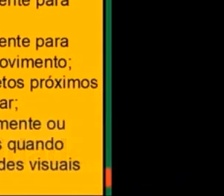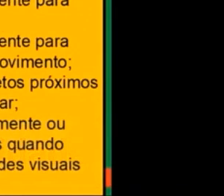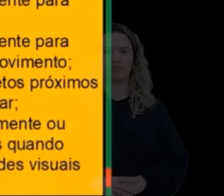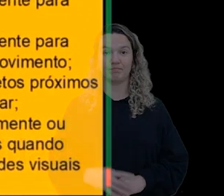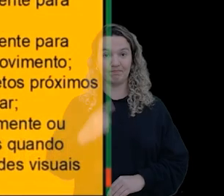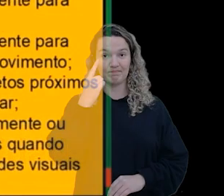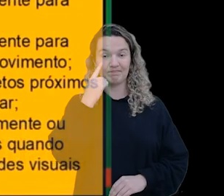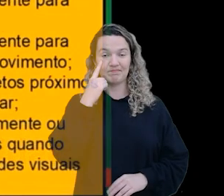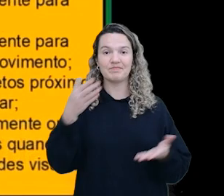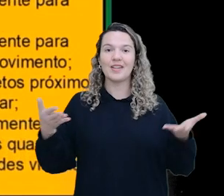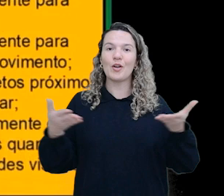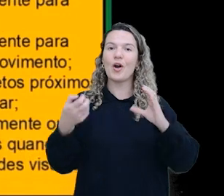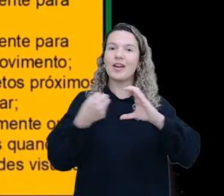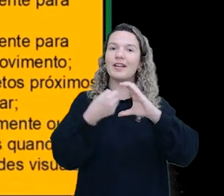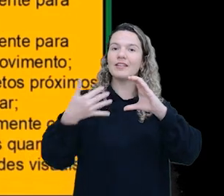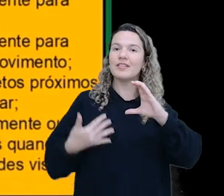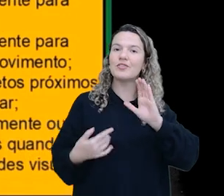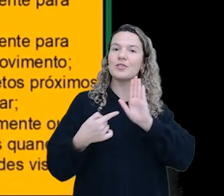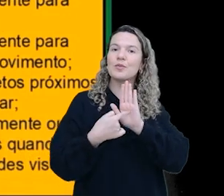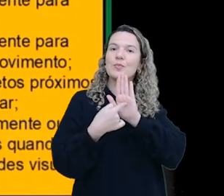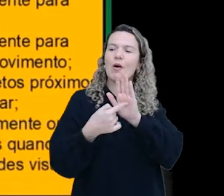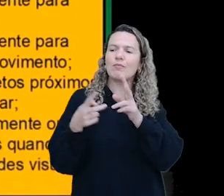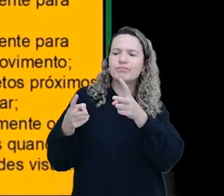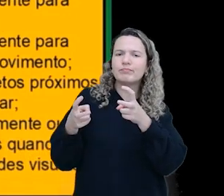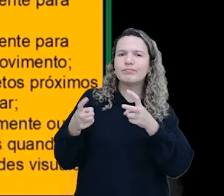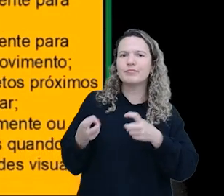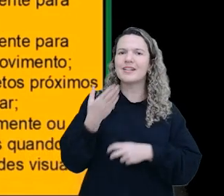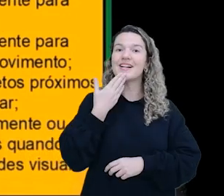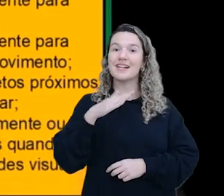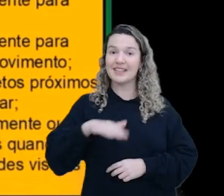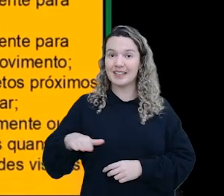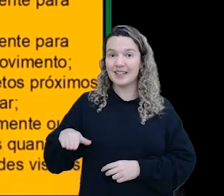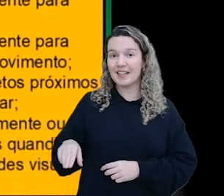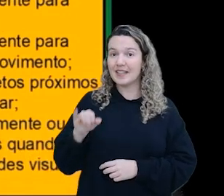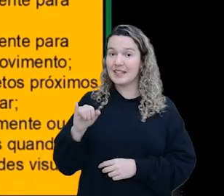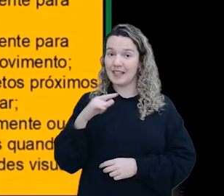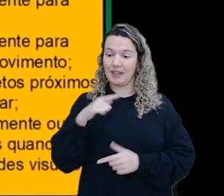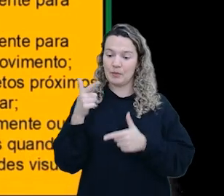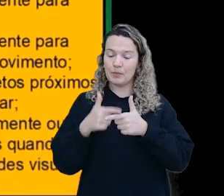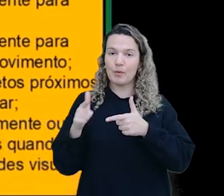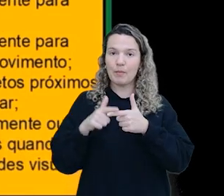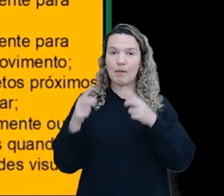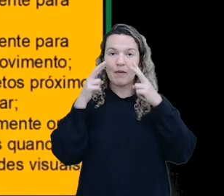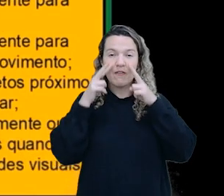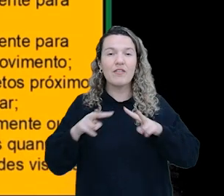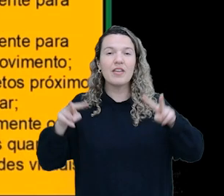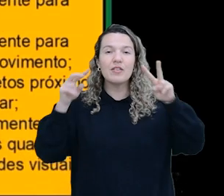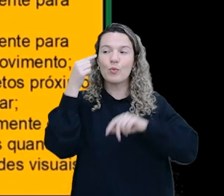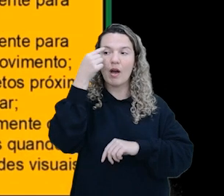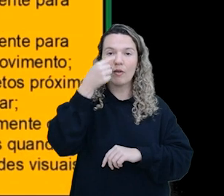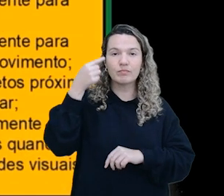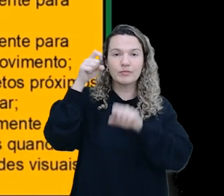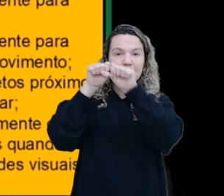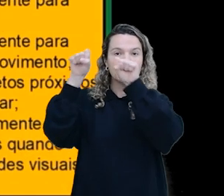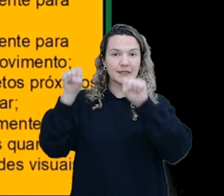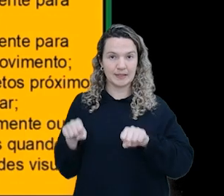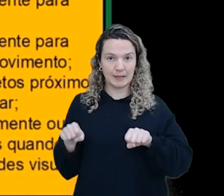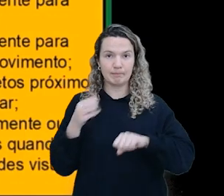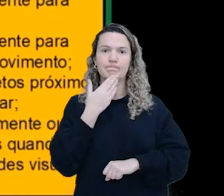Vamos ver agora alguns sintomas que podem ser observados caso houver algum problema no sistema visual. As